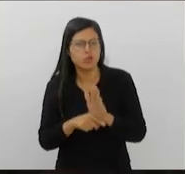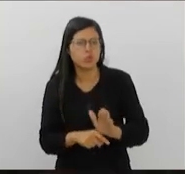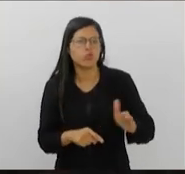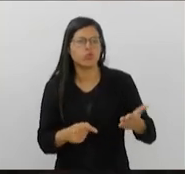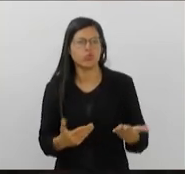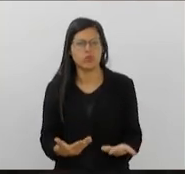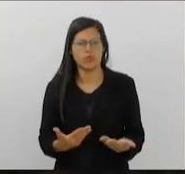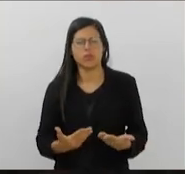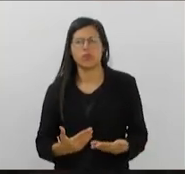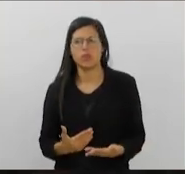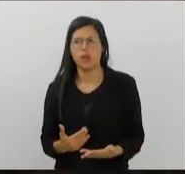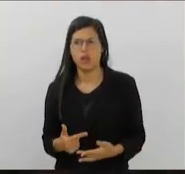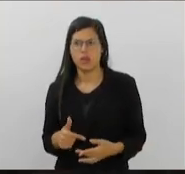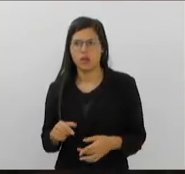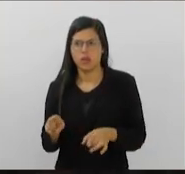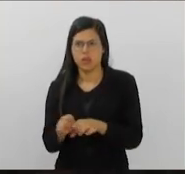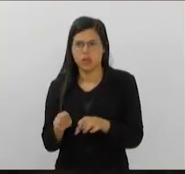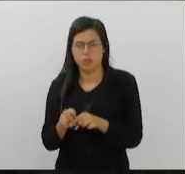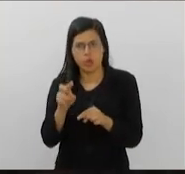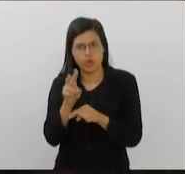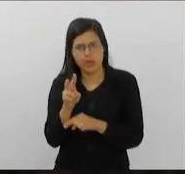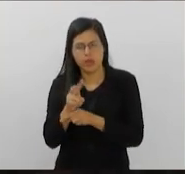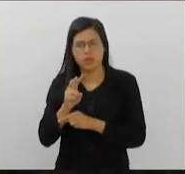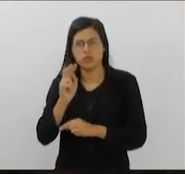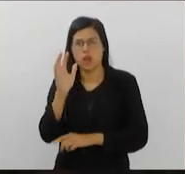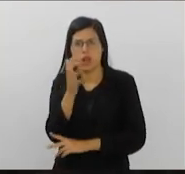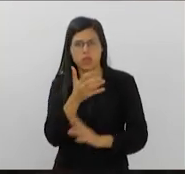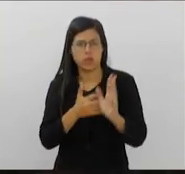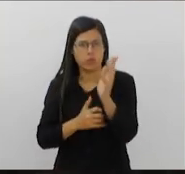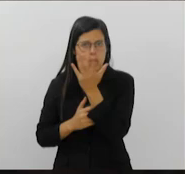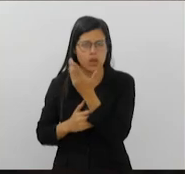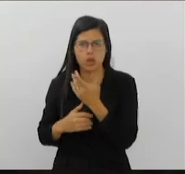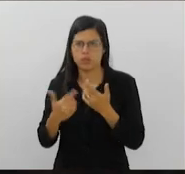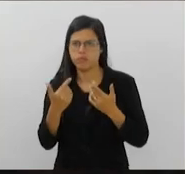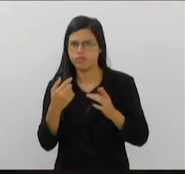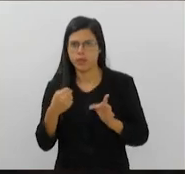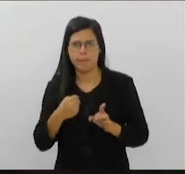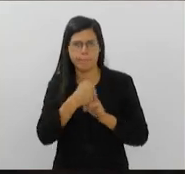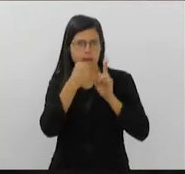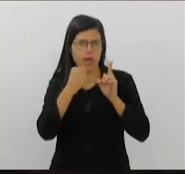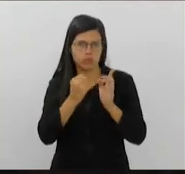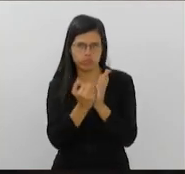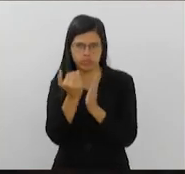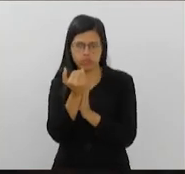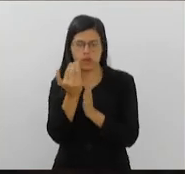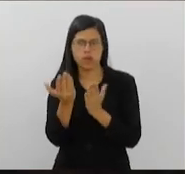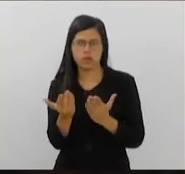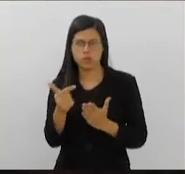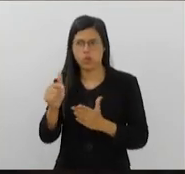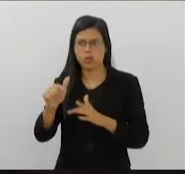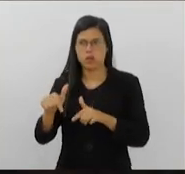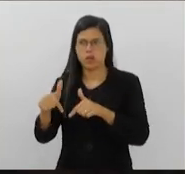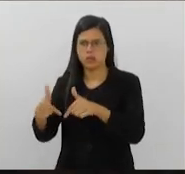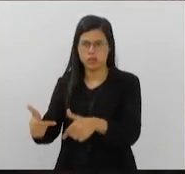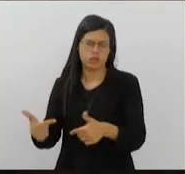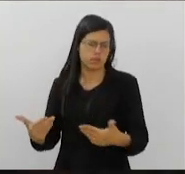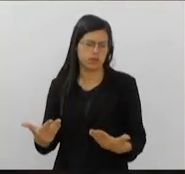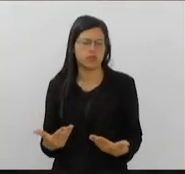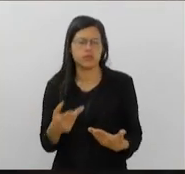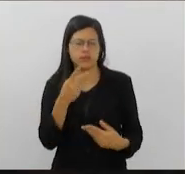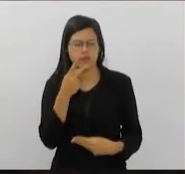que ele conserva, né, a natureza, não promove tanto impacto, entre outras ações, como você falou, a questão dos resíduos,